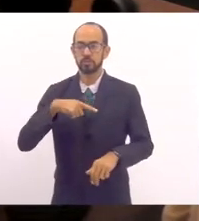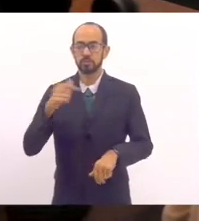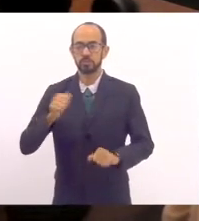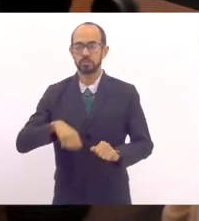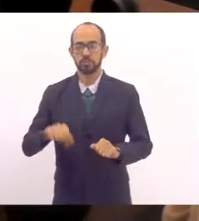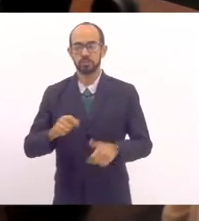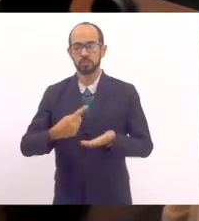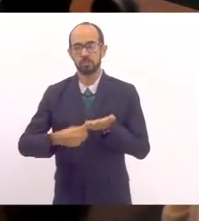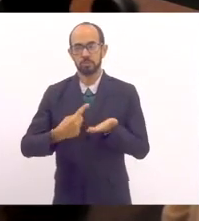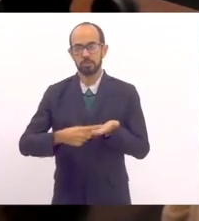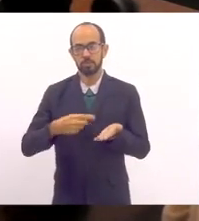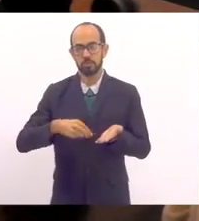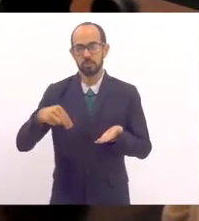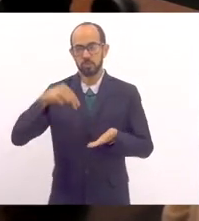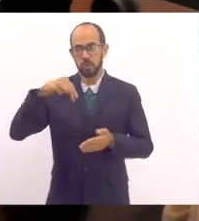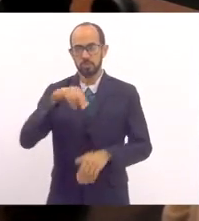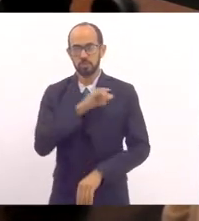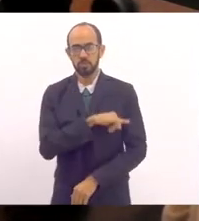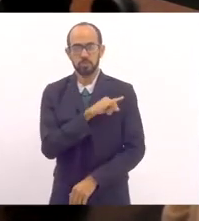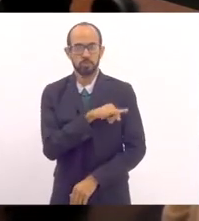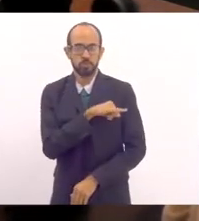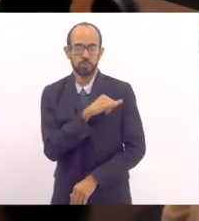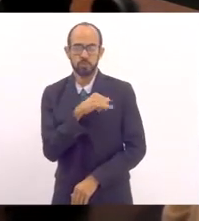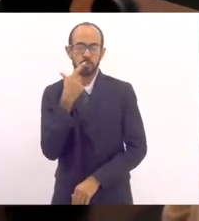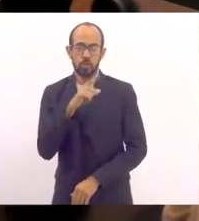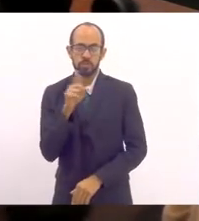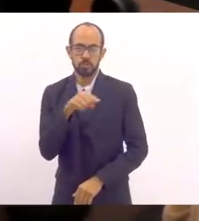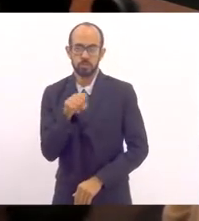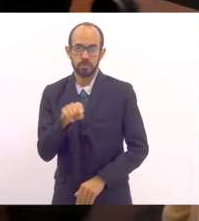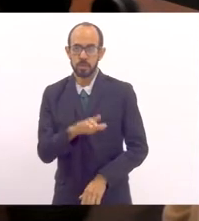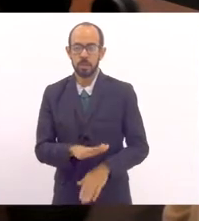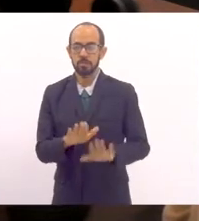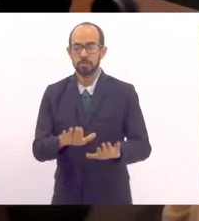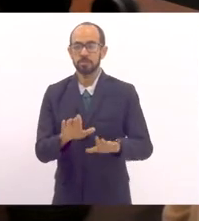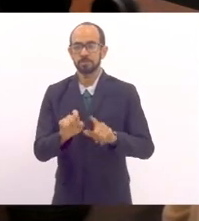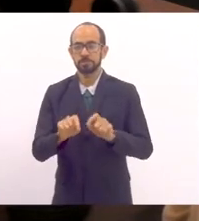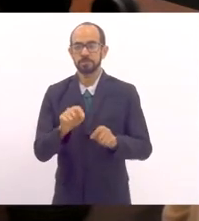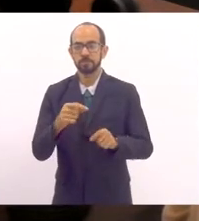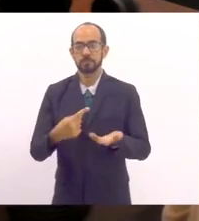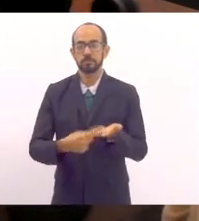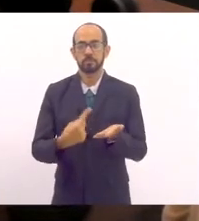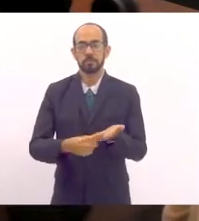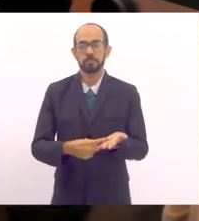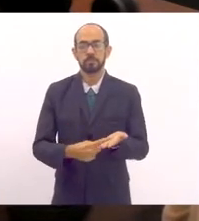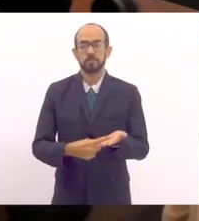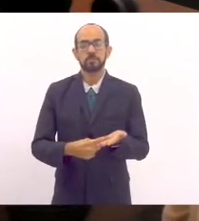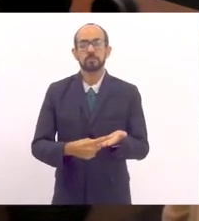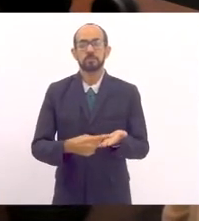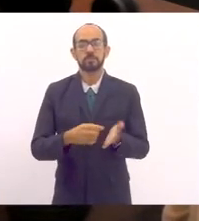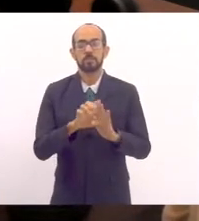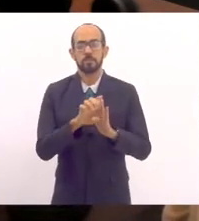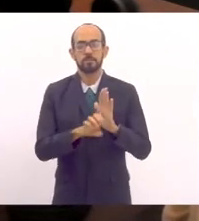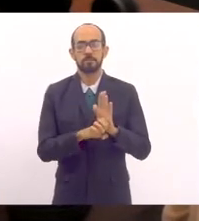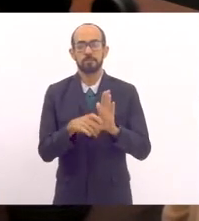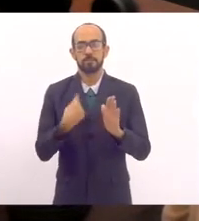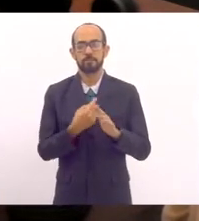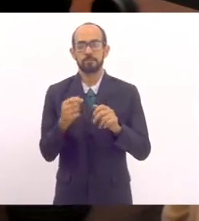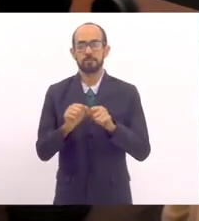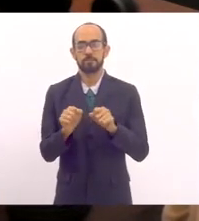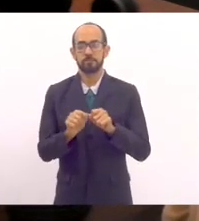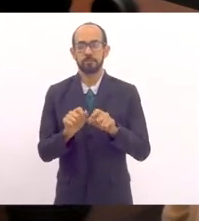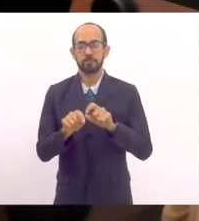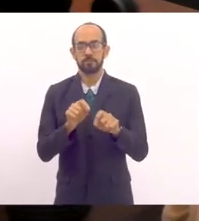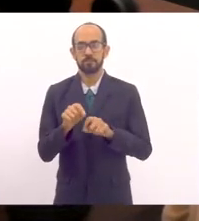estado que não teve como desmarcar. Essa foi uma emenda que a gente fez aqui, que é de